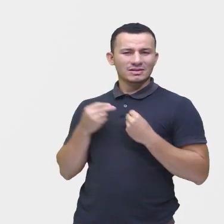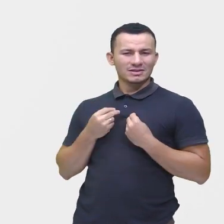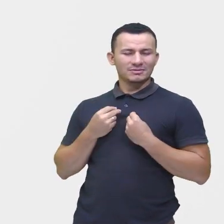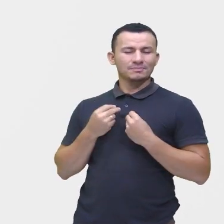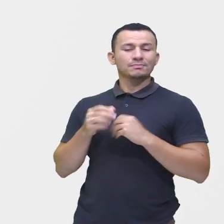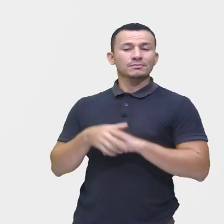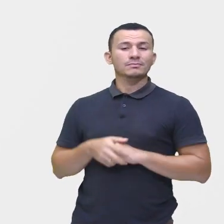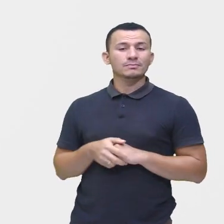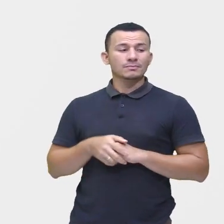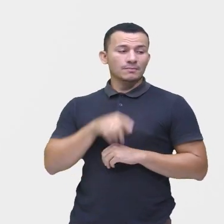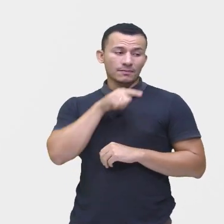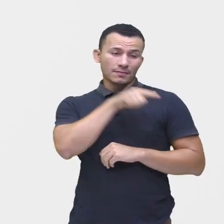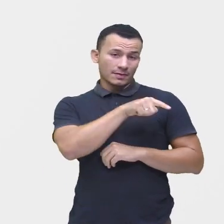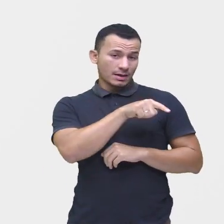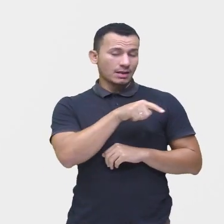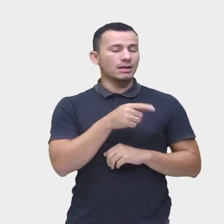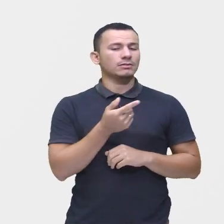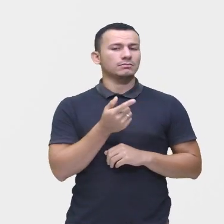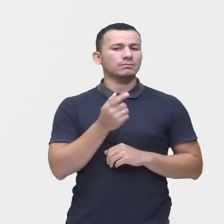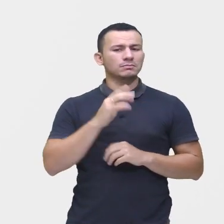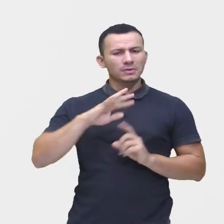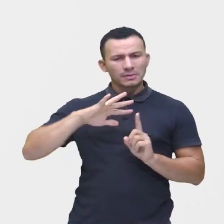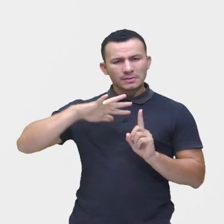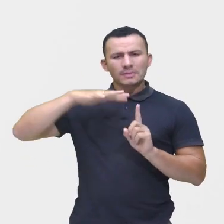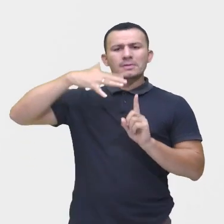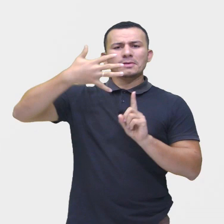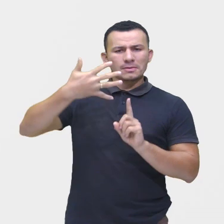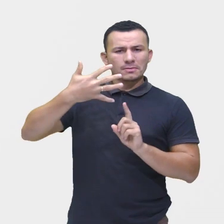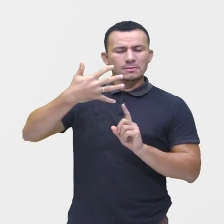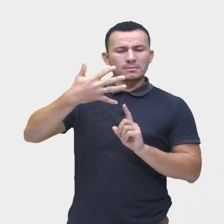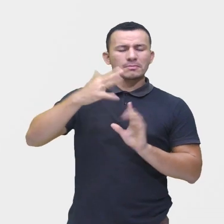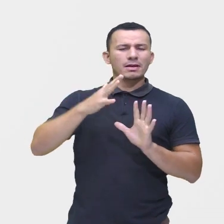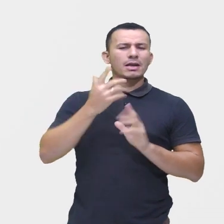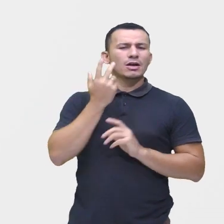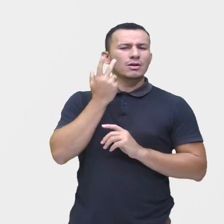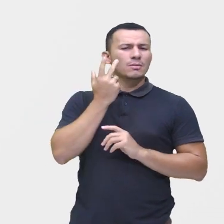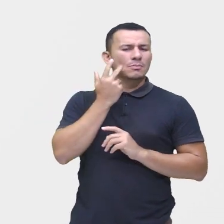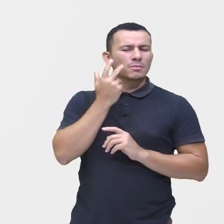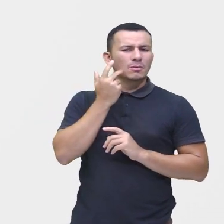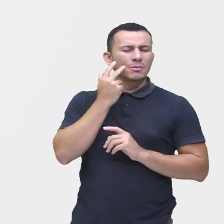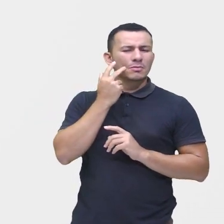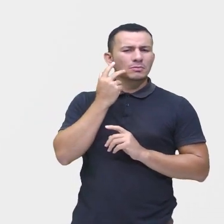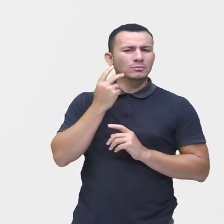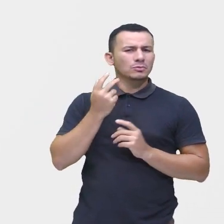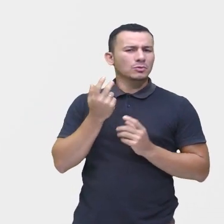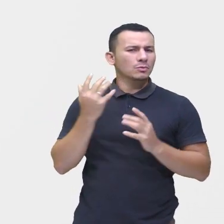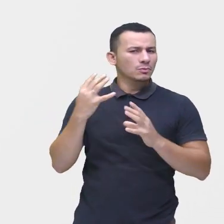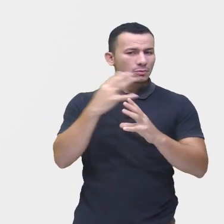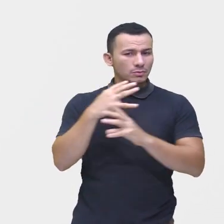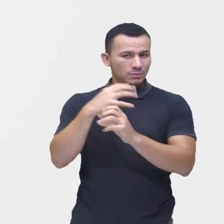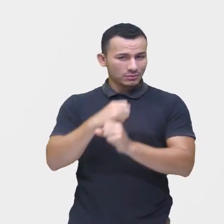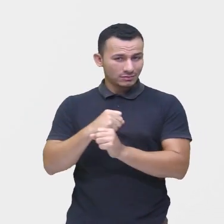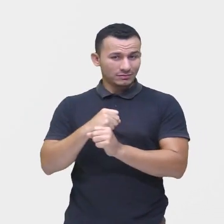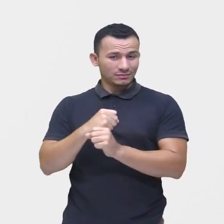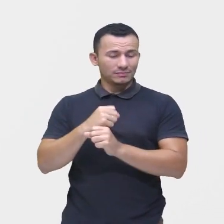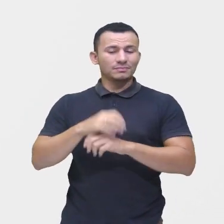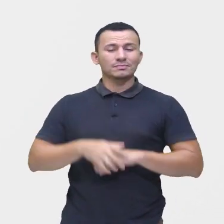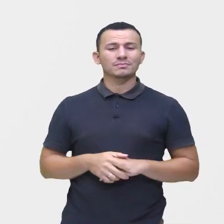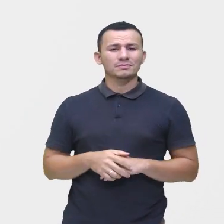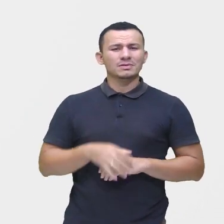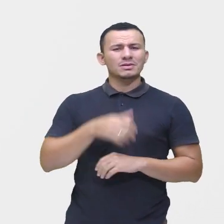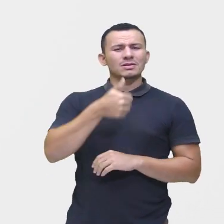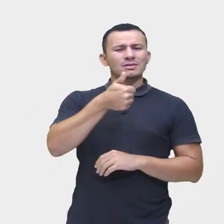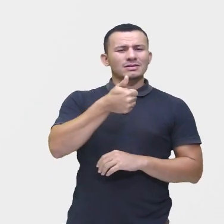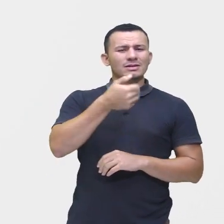Sabendo que Maria ganhou o quíntuplo, quantos bombons ela ganhou? Então nós podemos ver aí pelo suporte, né? Ganhei